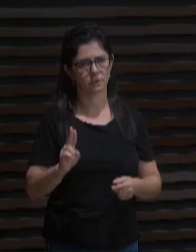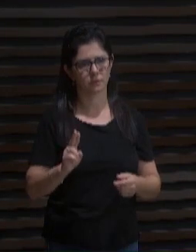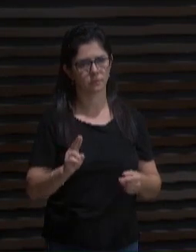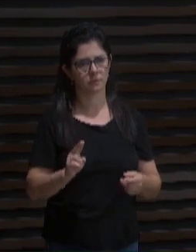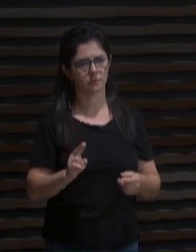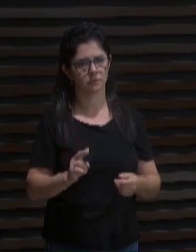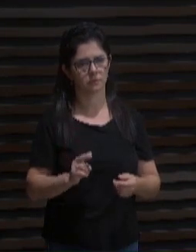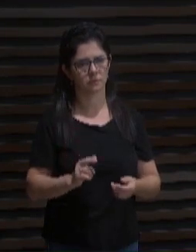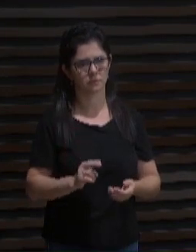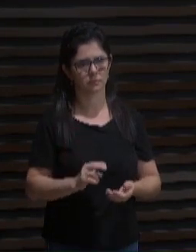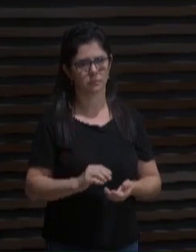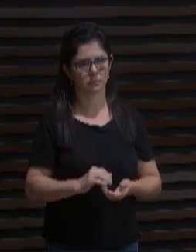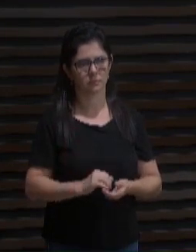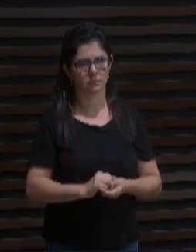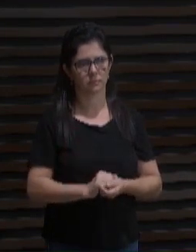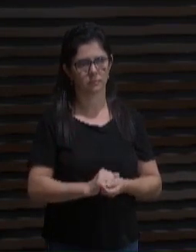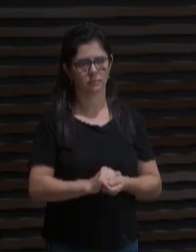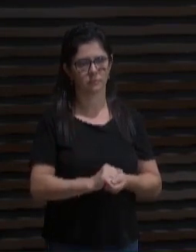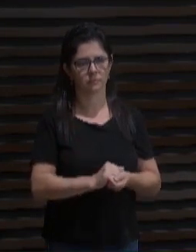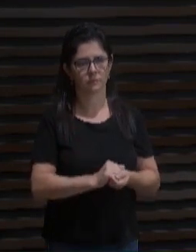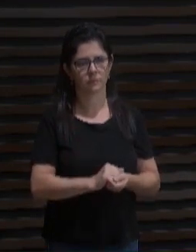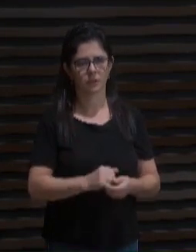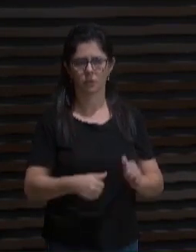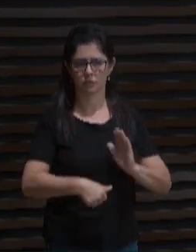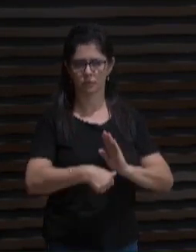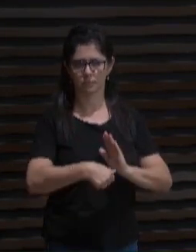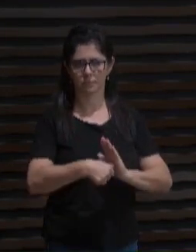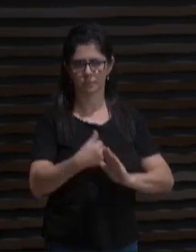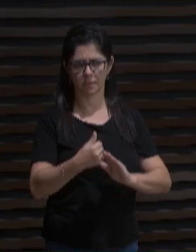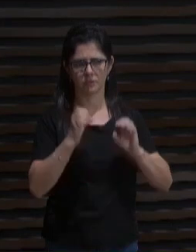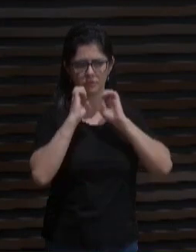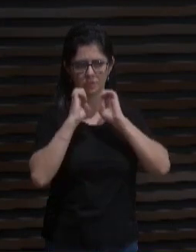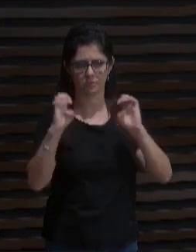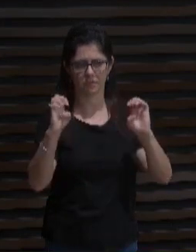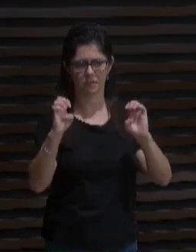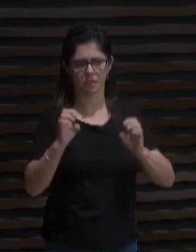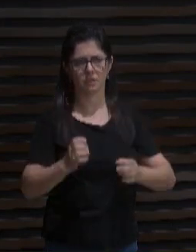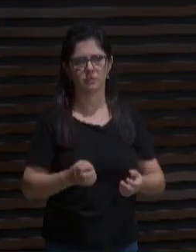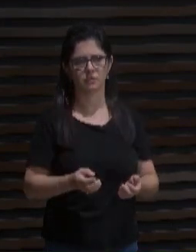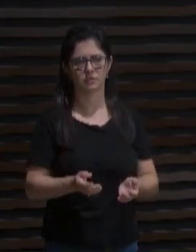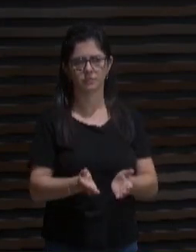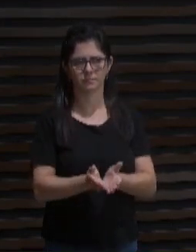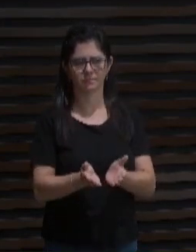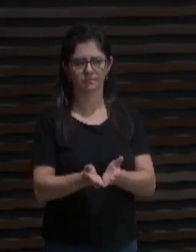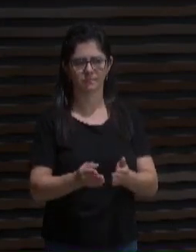Hans von Staden, um dos primeiros evangélicos luteranos a chegar aqui no Brasil, 1520 por